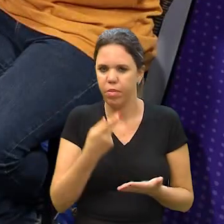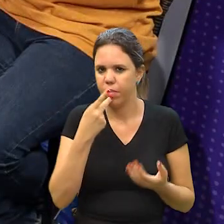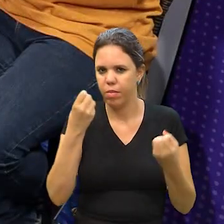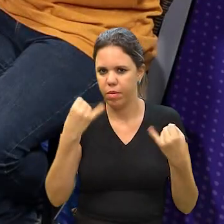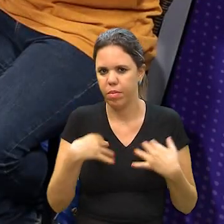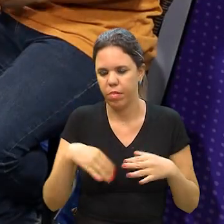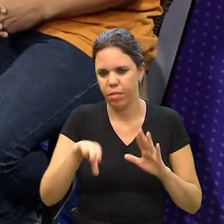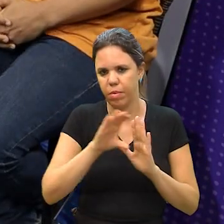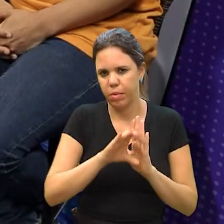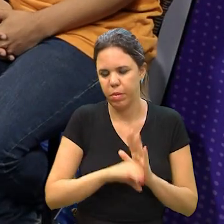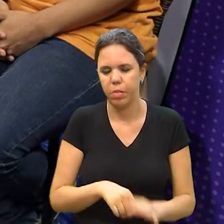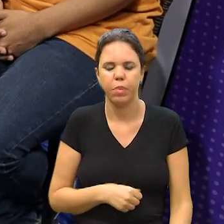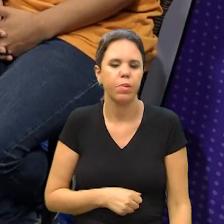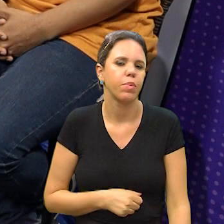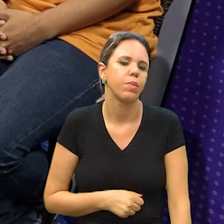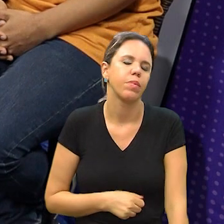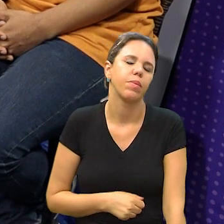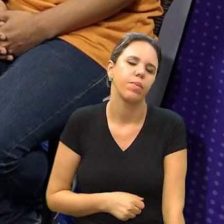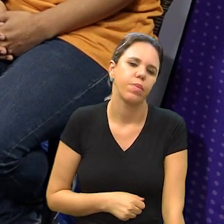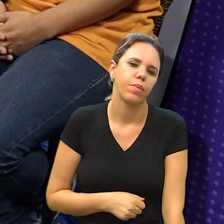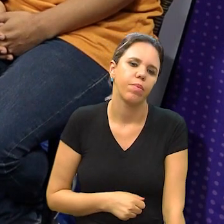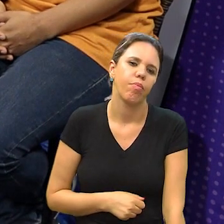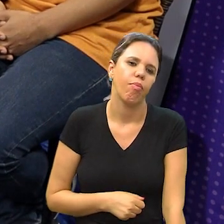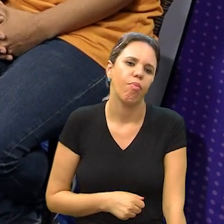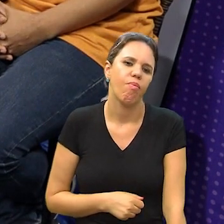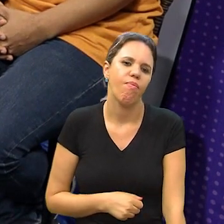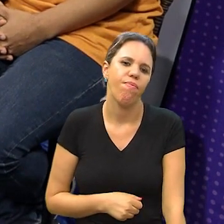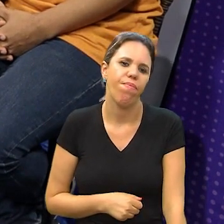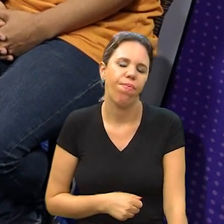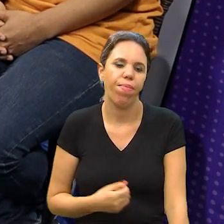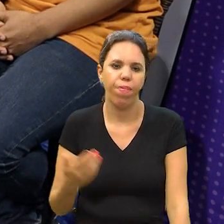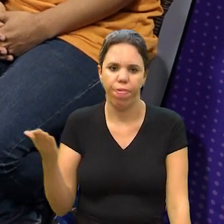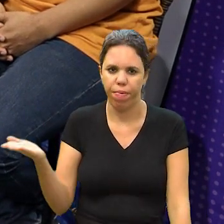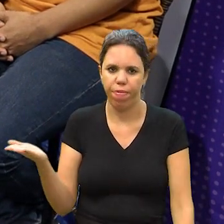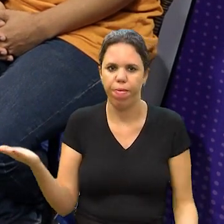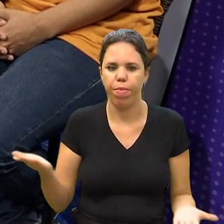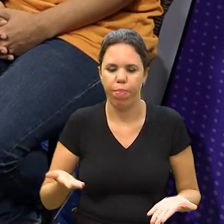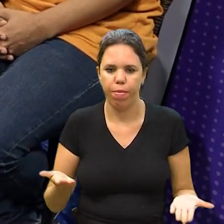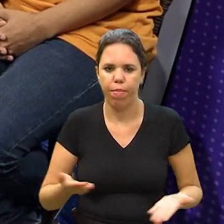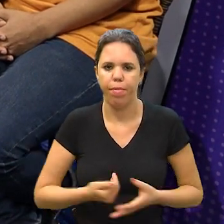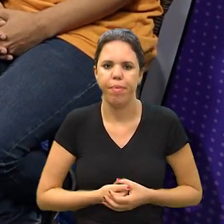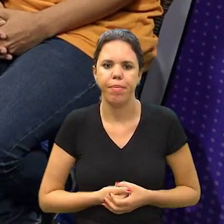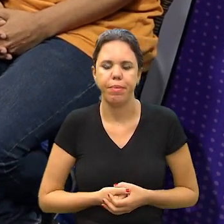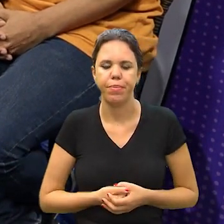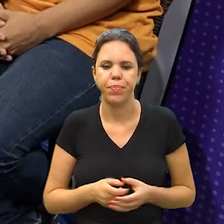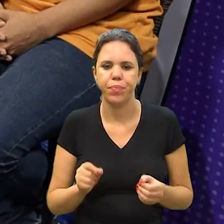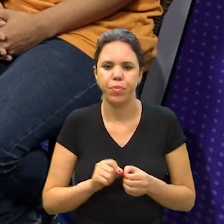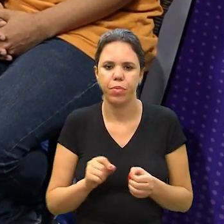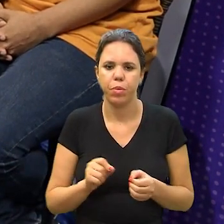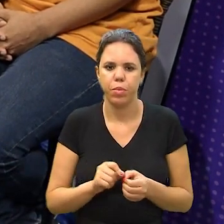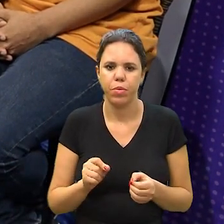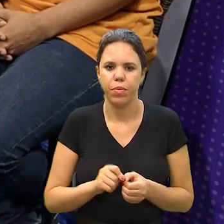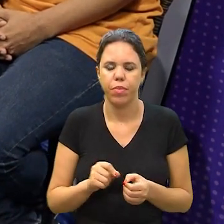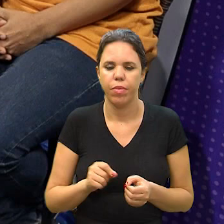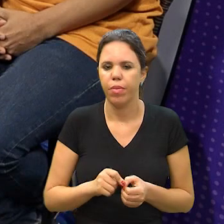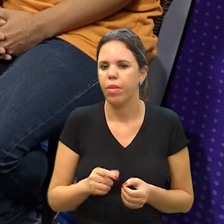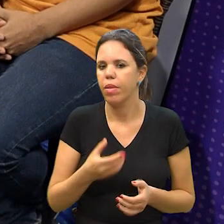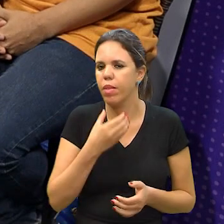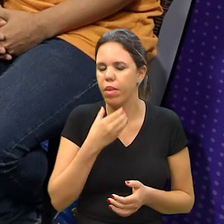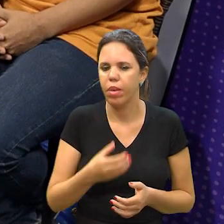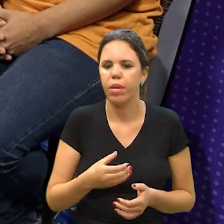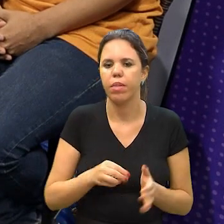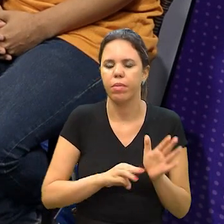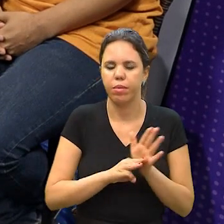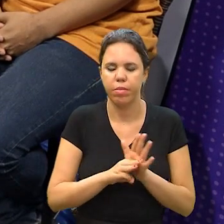Fala um pouquinho aí do seu cronograma. Então, no caso agora, eu fiz um conto de Natal, participei